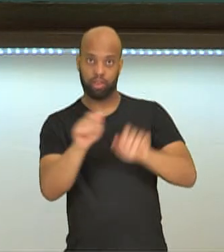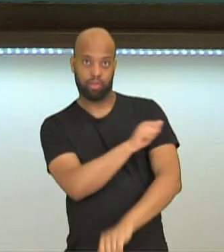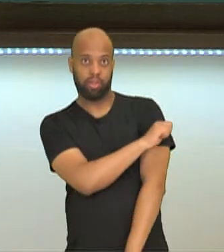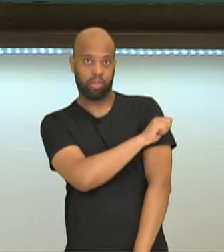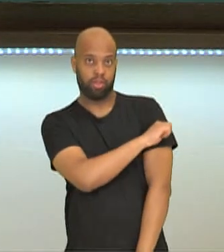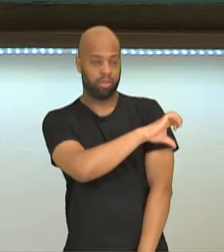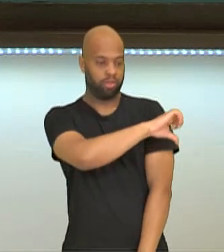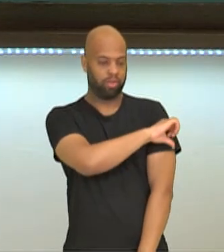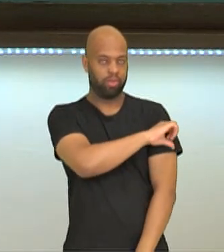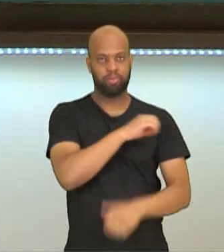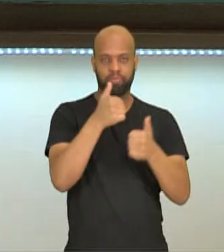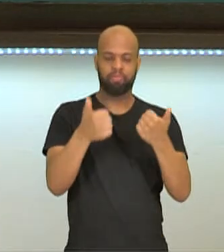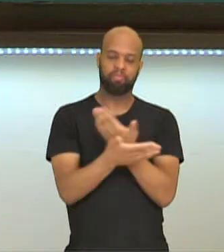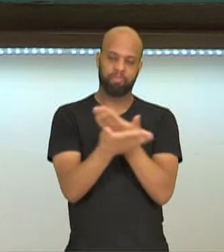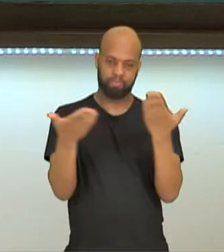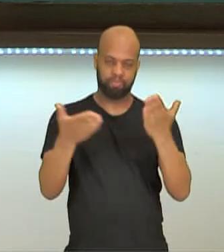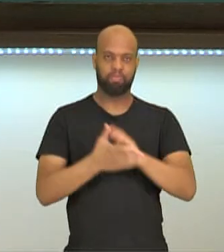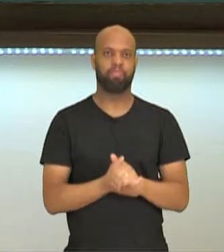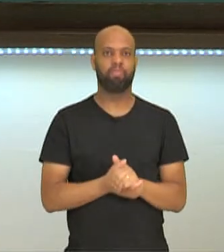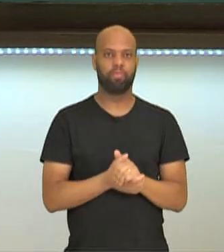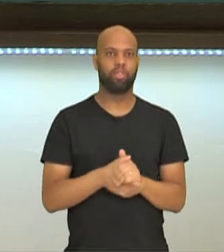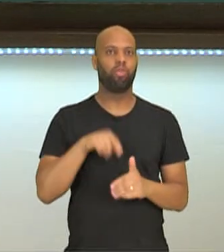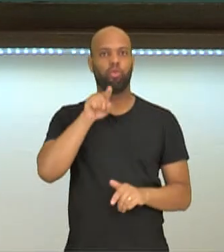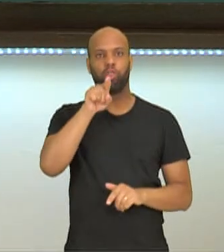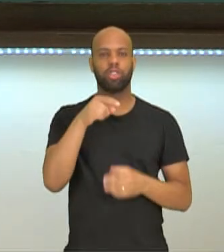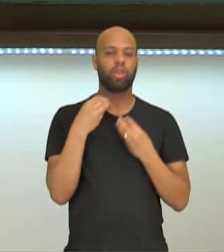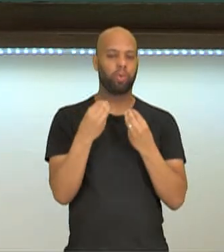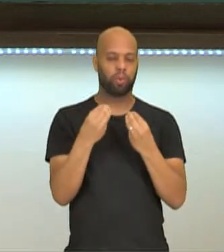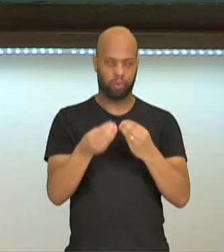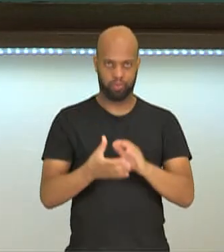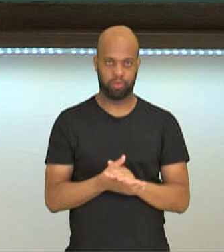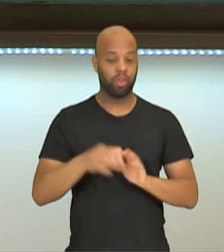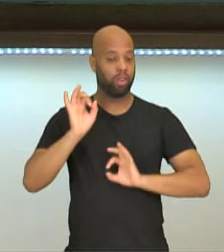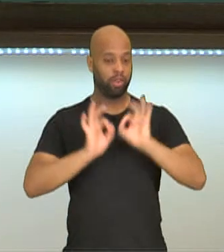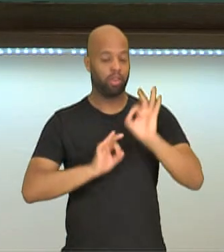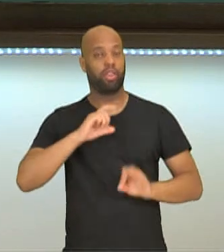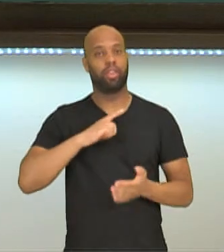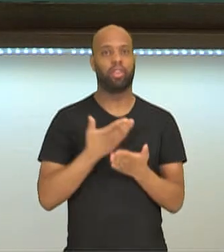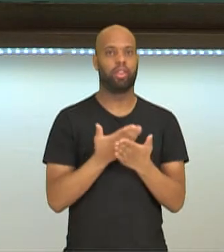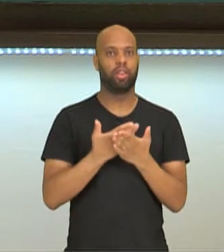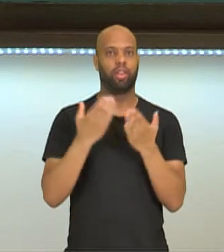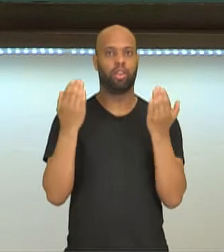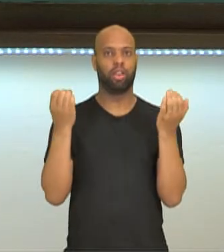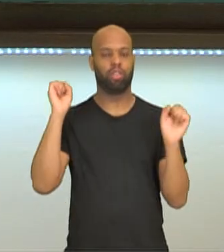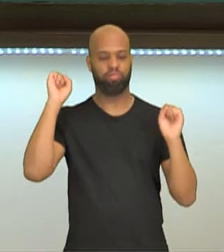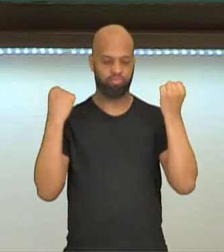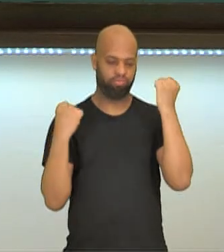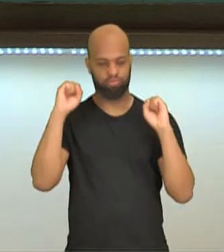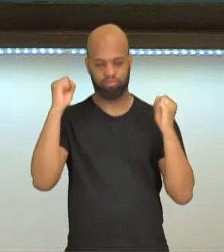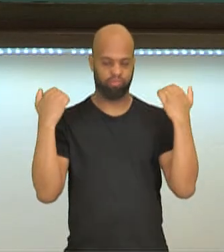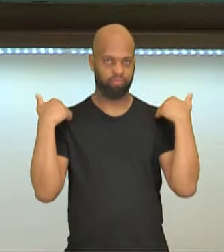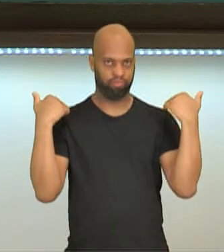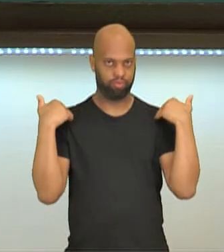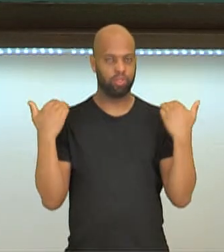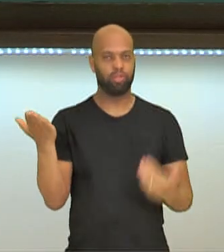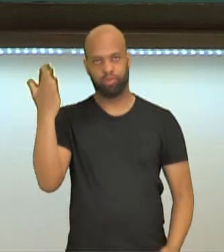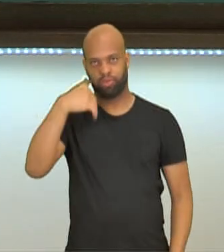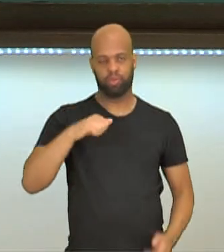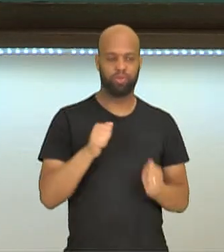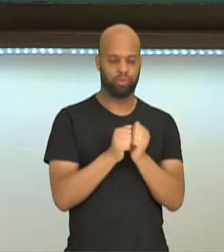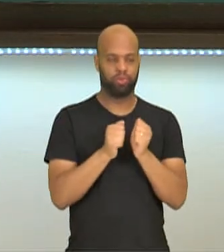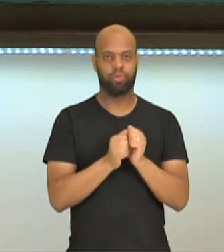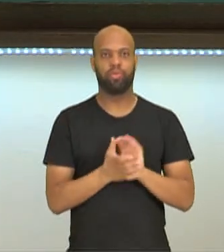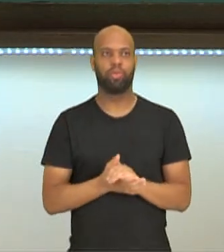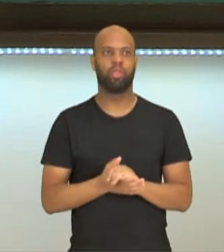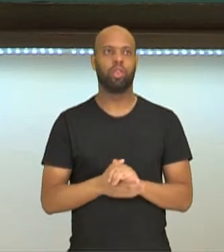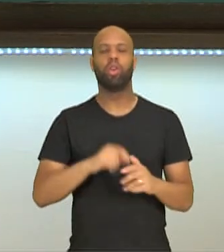estudantes do nono ano, tudo bem com vocês? Como que vocês estão? Preparados para mais uma aula de Educação Física? Me acompanha no slide.